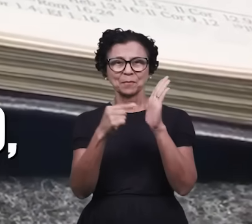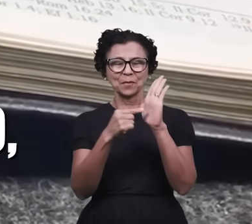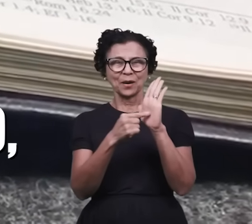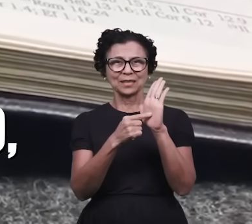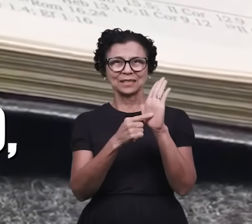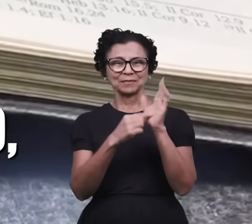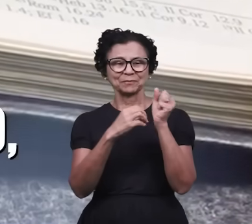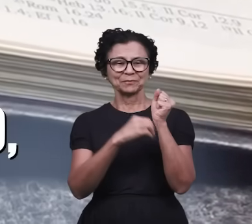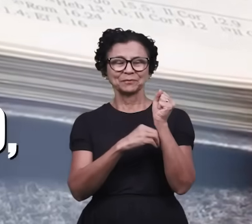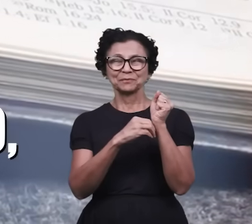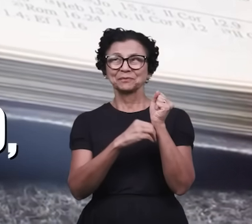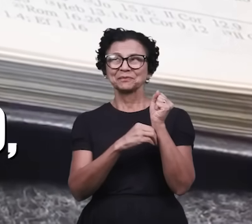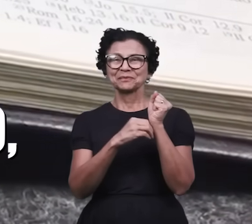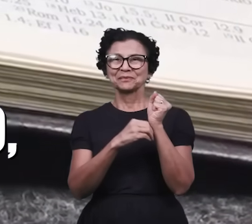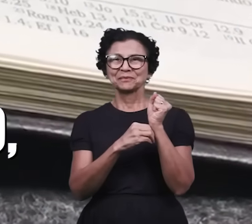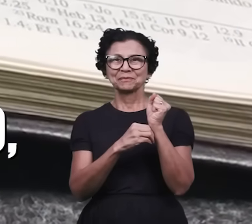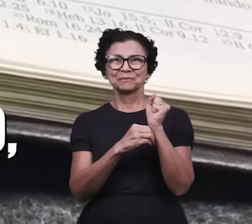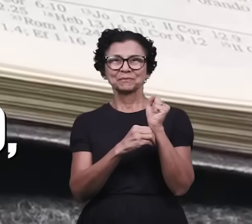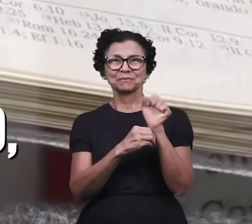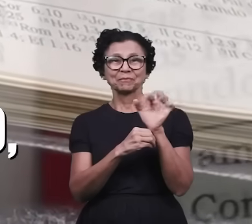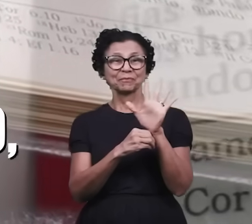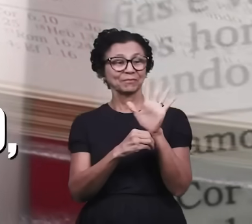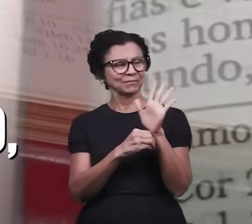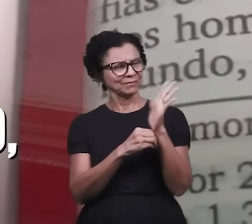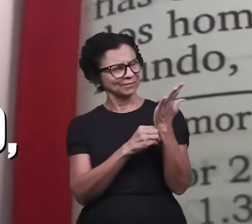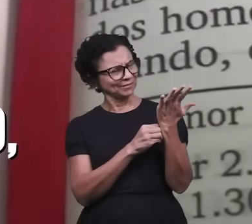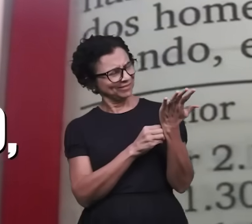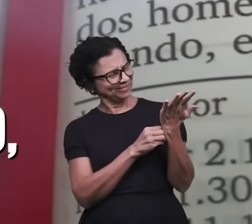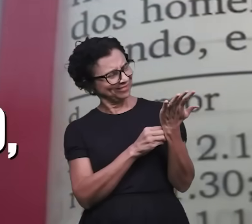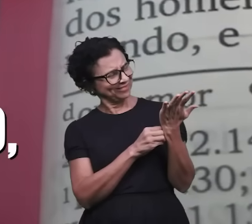Jesus, o mistério revelado,